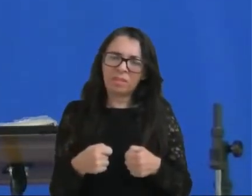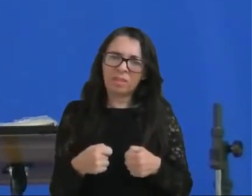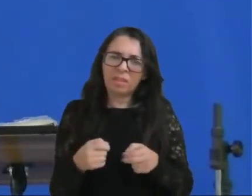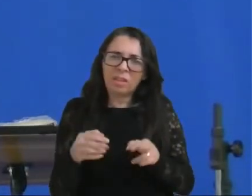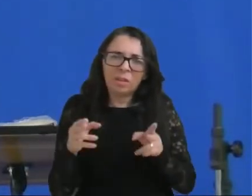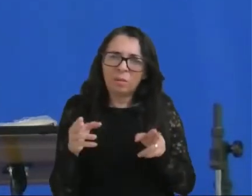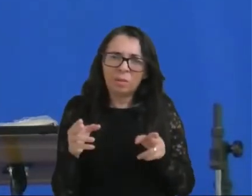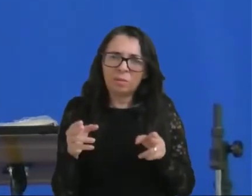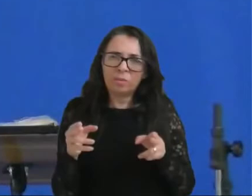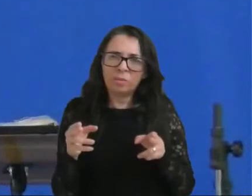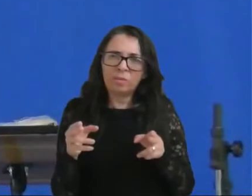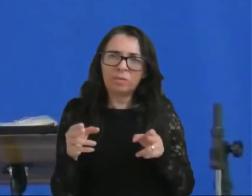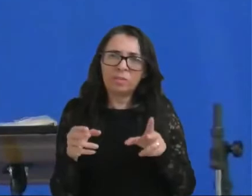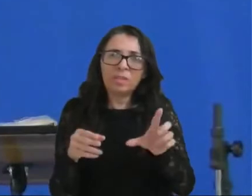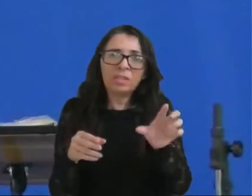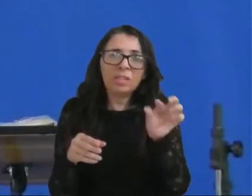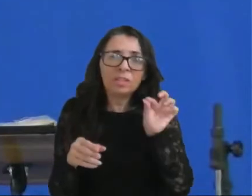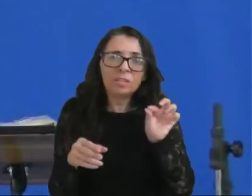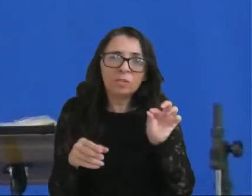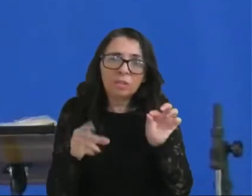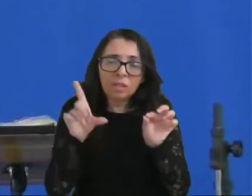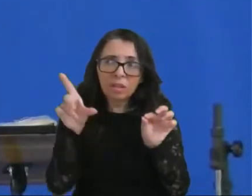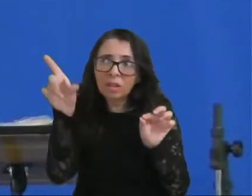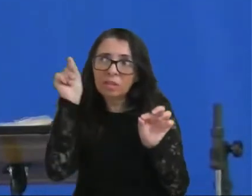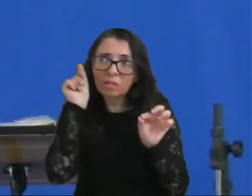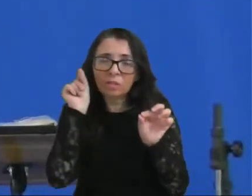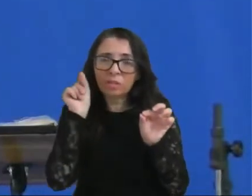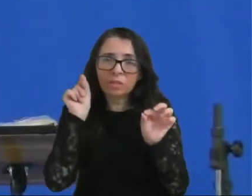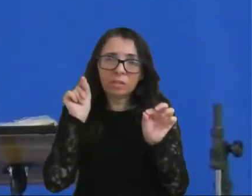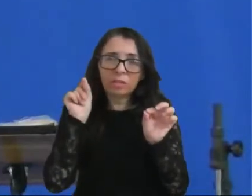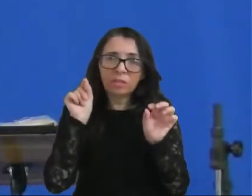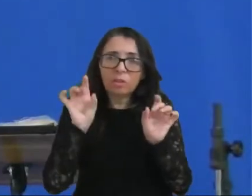amor, você então comerá da árvore da vida.